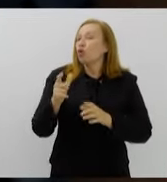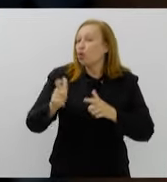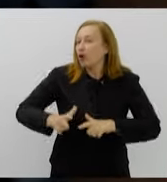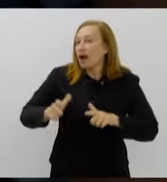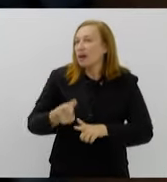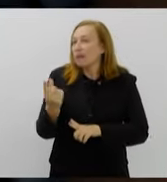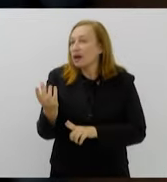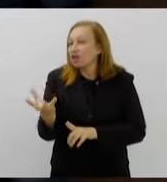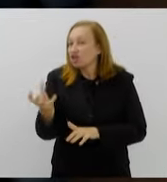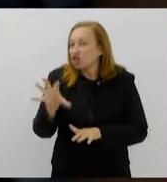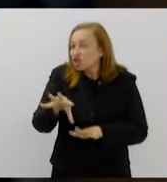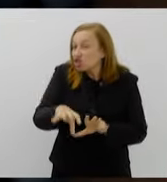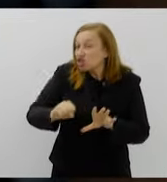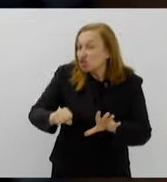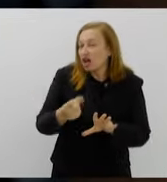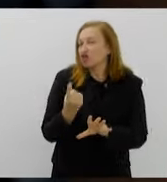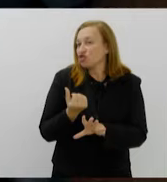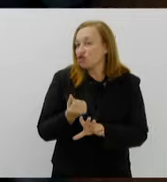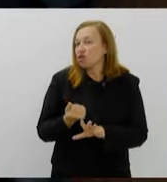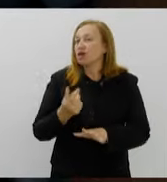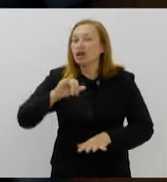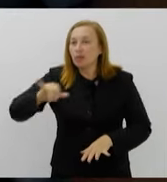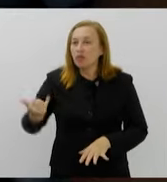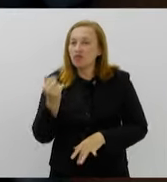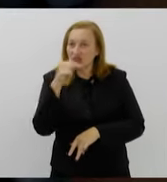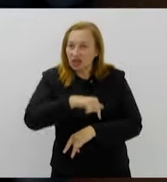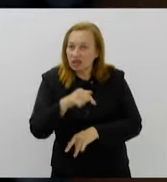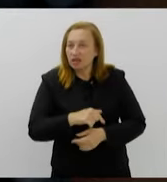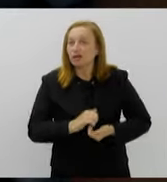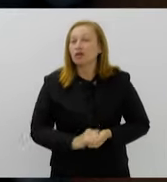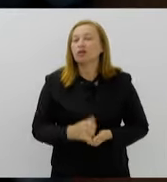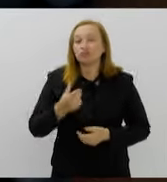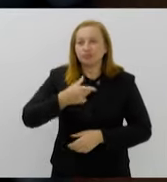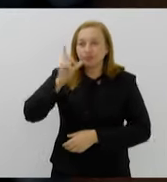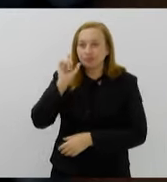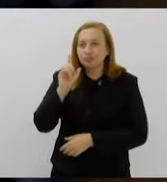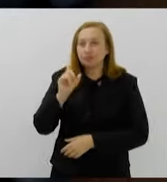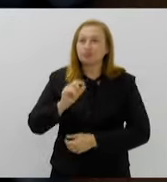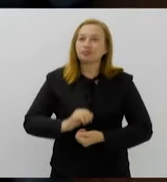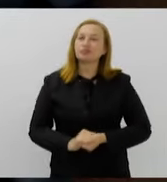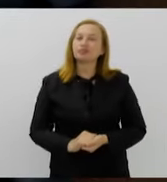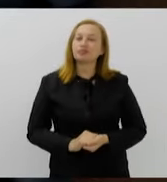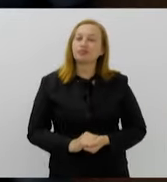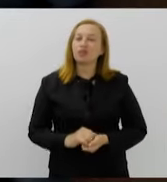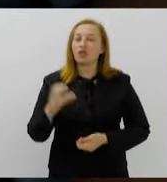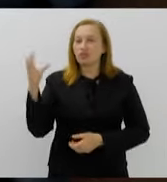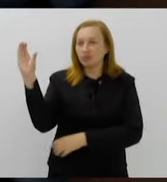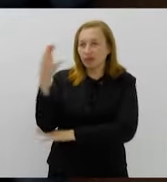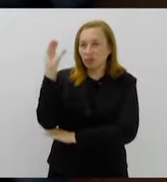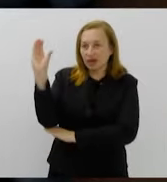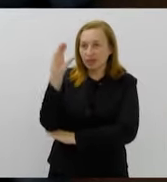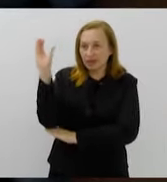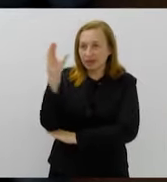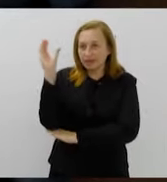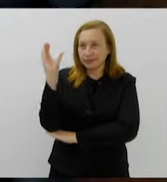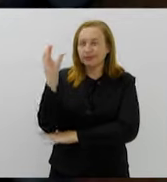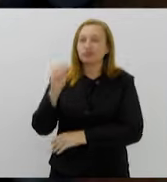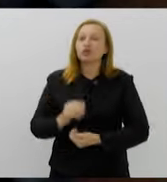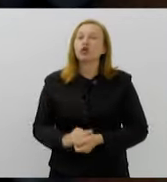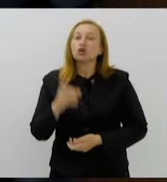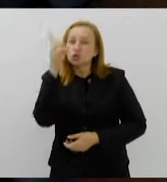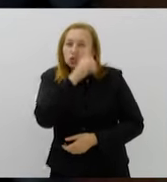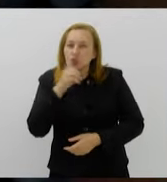vivemos hoje e hoje eu quero aproveitar aqui já que estou falando aqui que ontem eu estive esses dia esve em Copacabana foi no domingo e aí